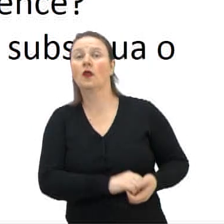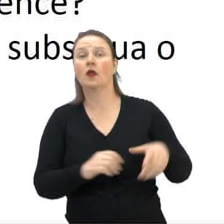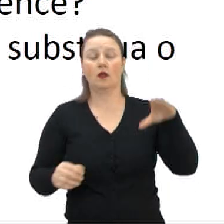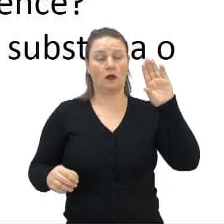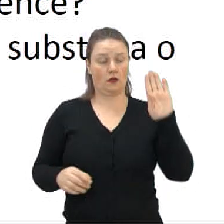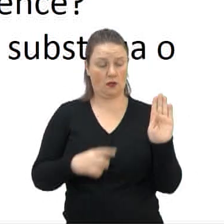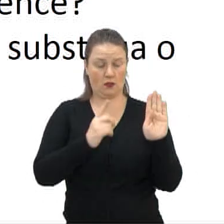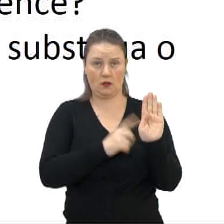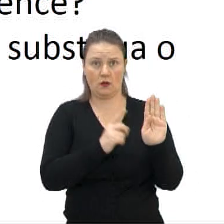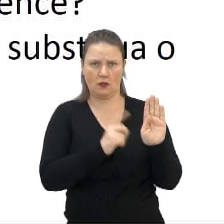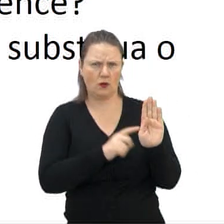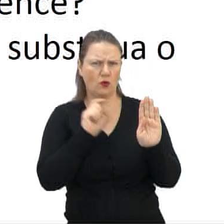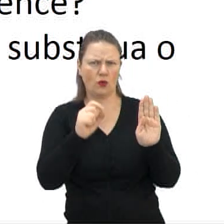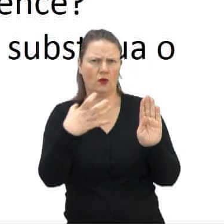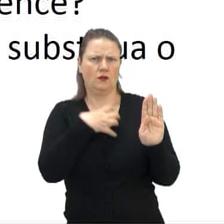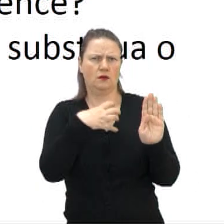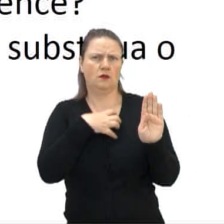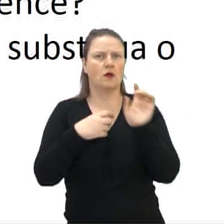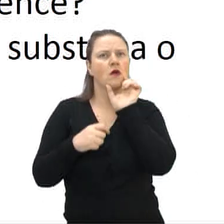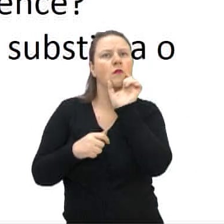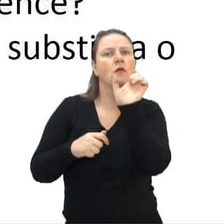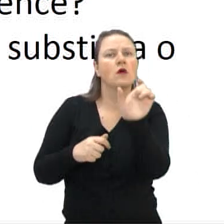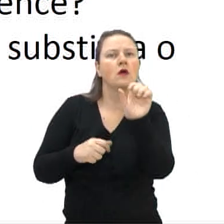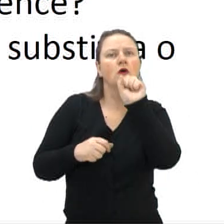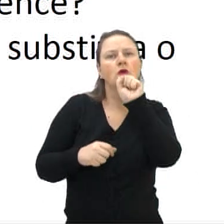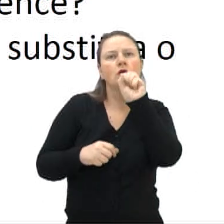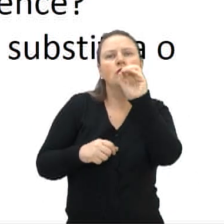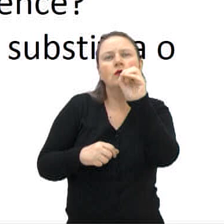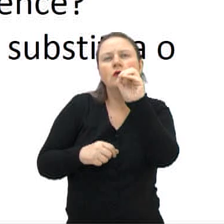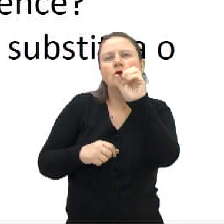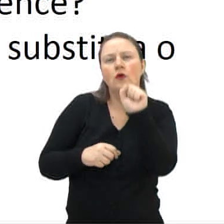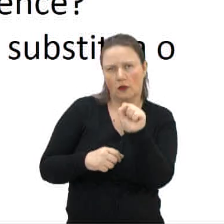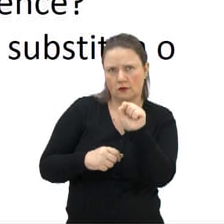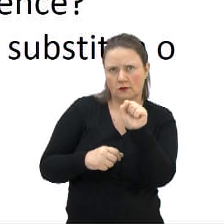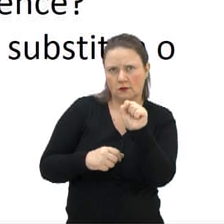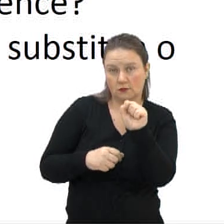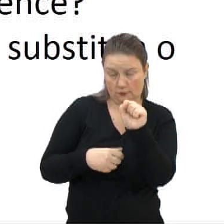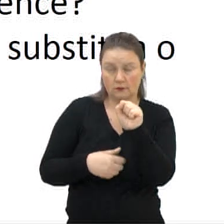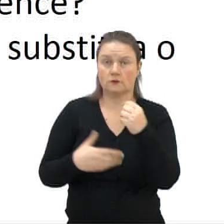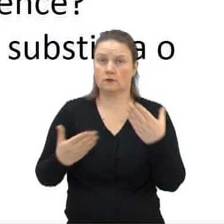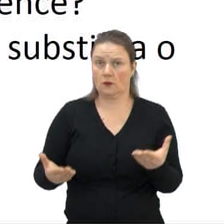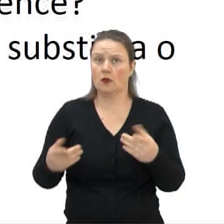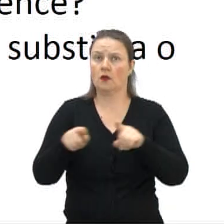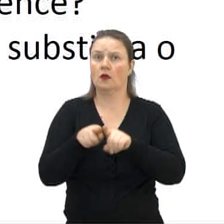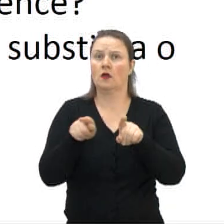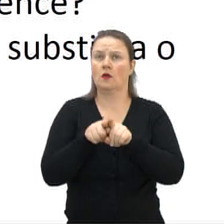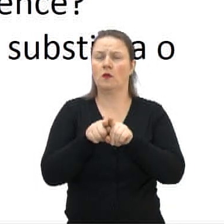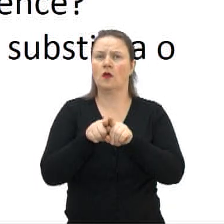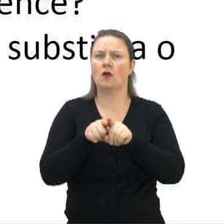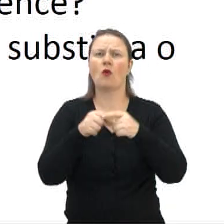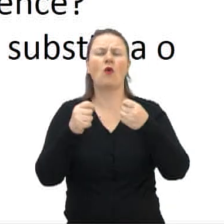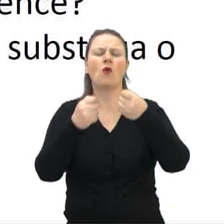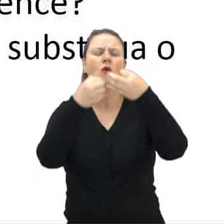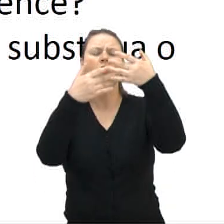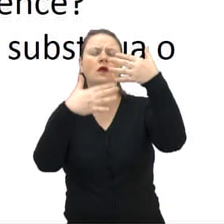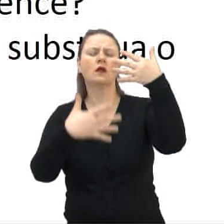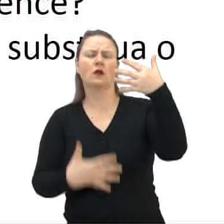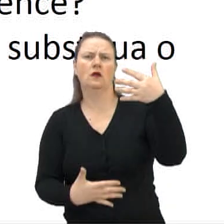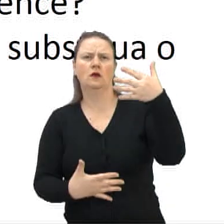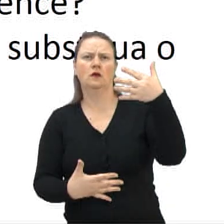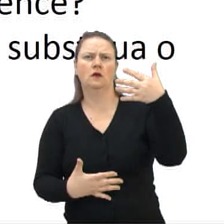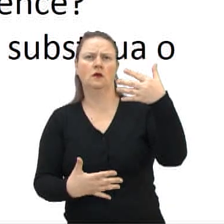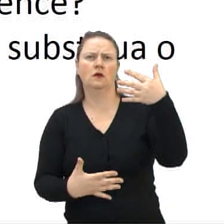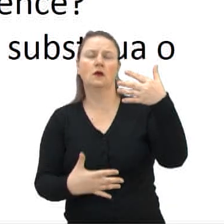na letra B, qual o sentido da palavra sós? E qual classe gramatical ela pertence? Lembram